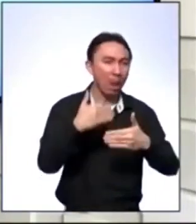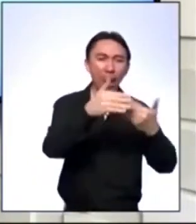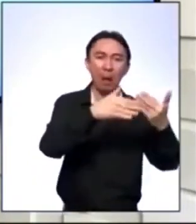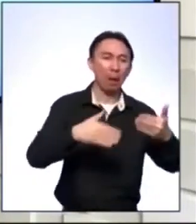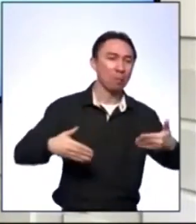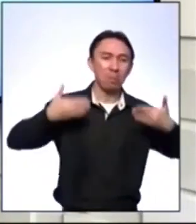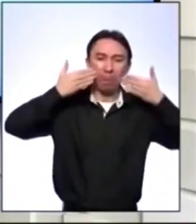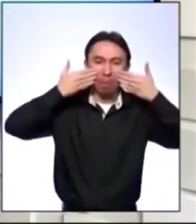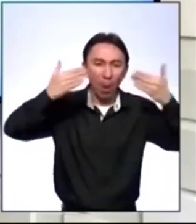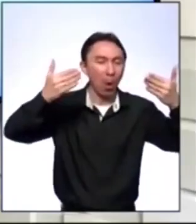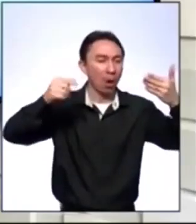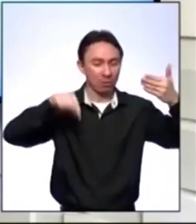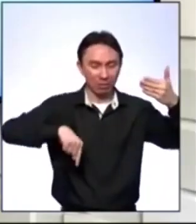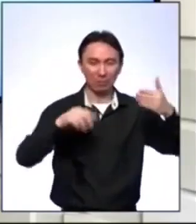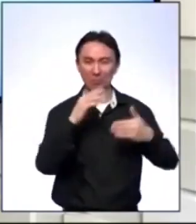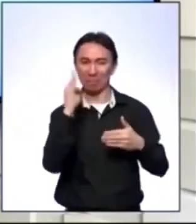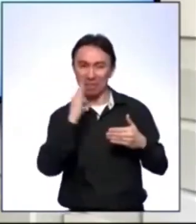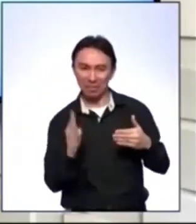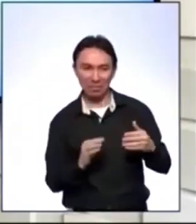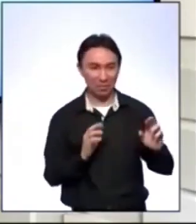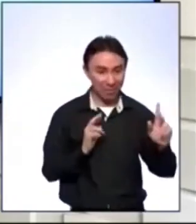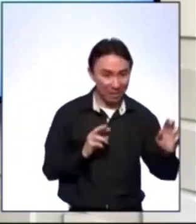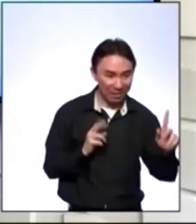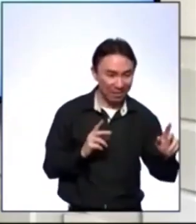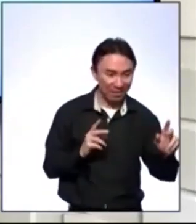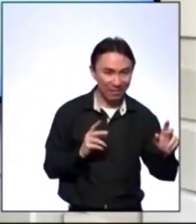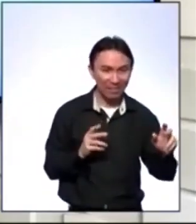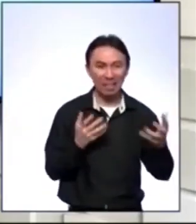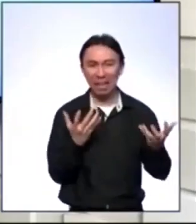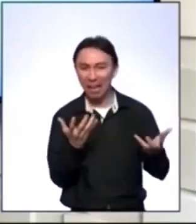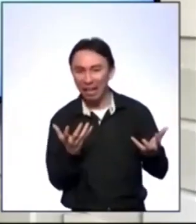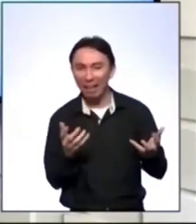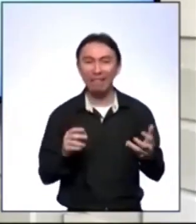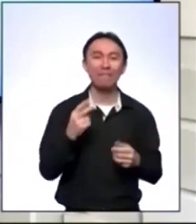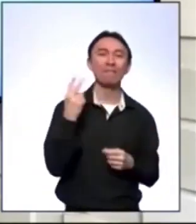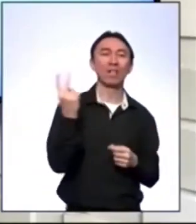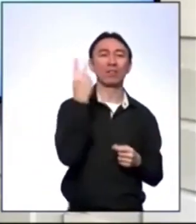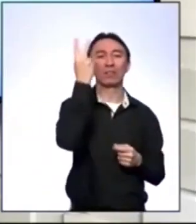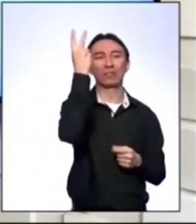nacional diferente, ele busca valorizar a mestiçagem.